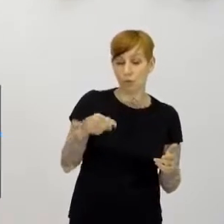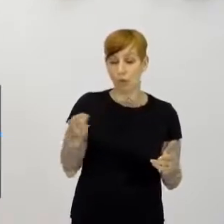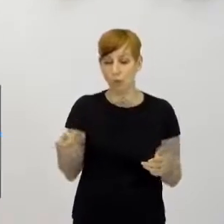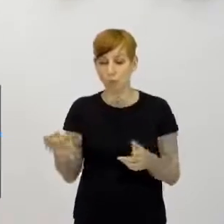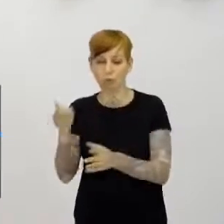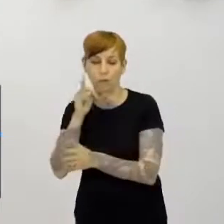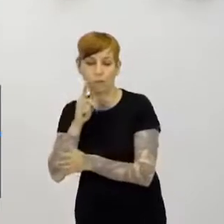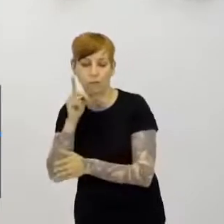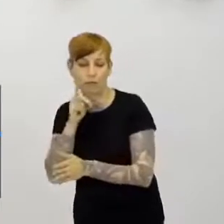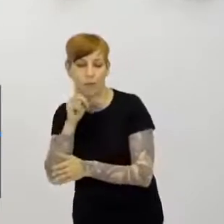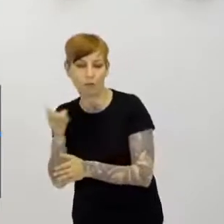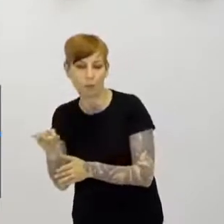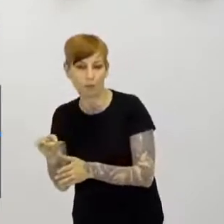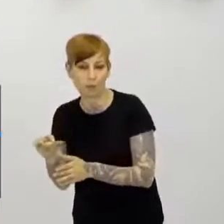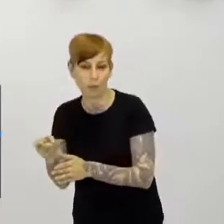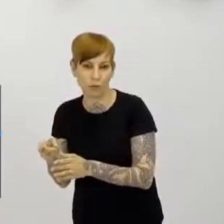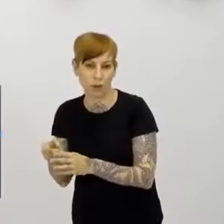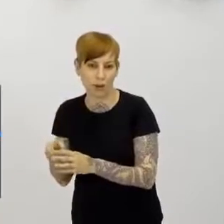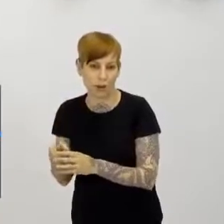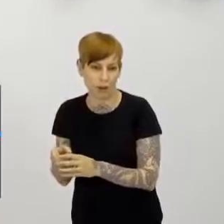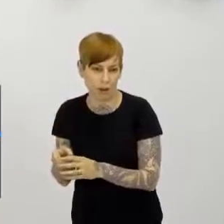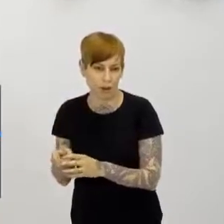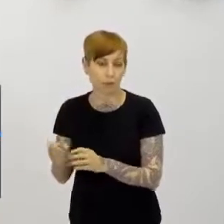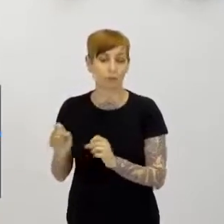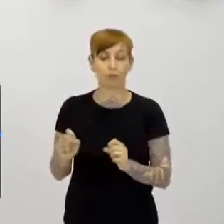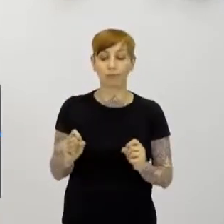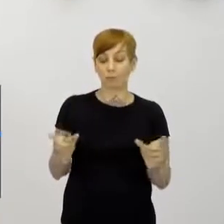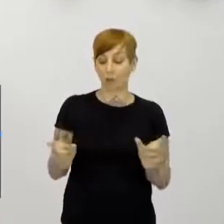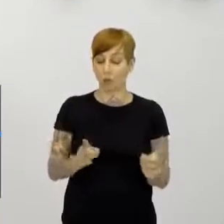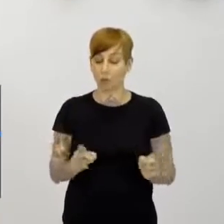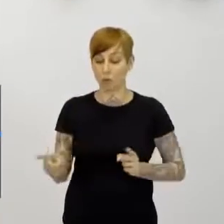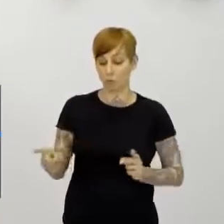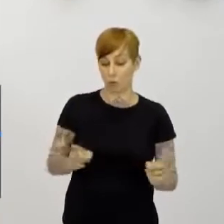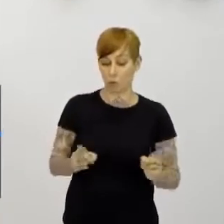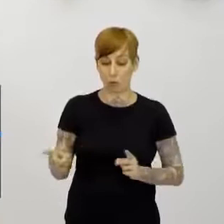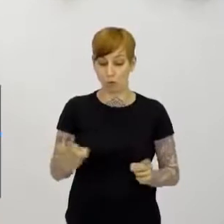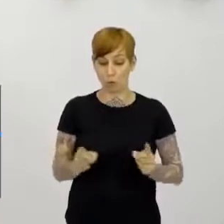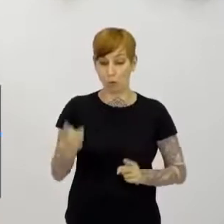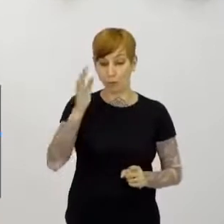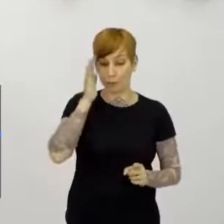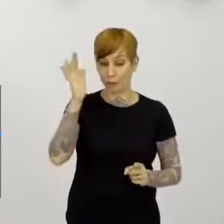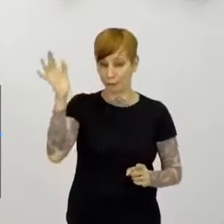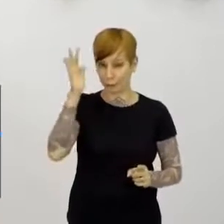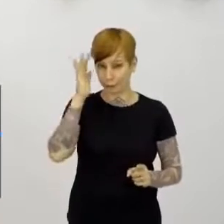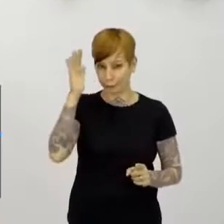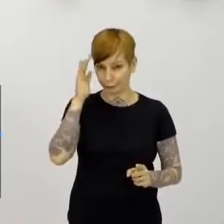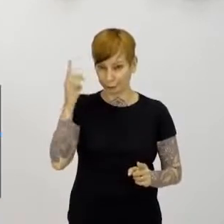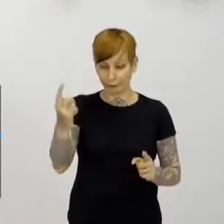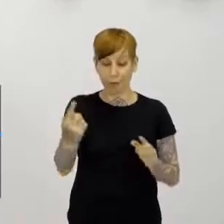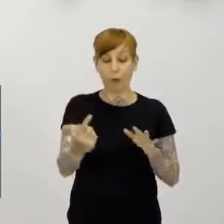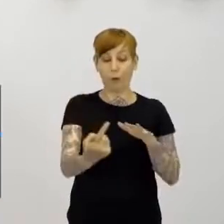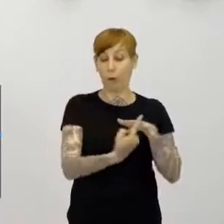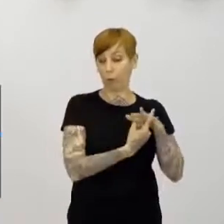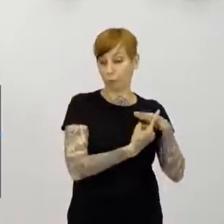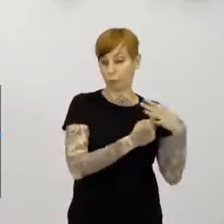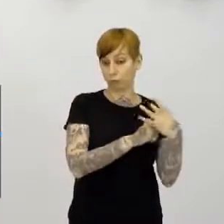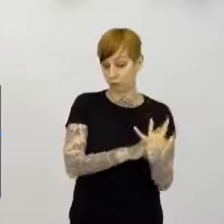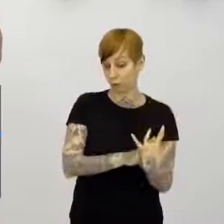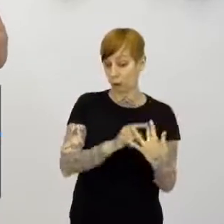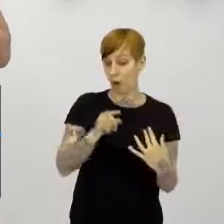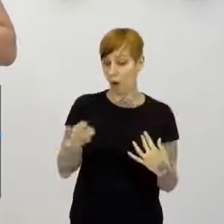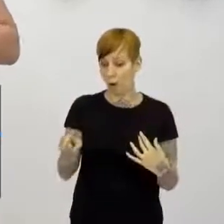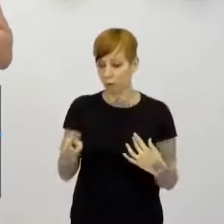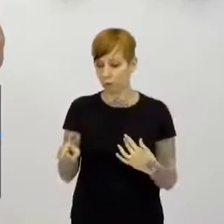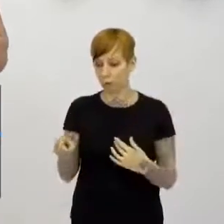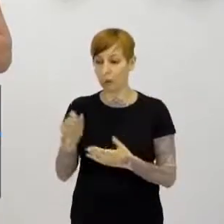lado, Estados Unidos com o pensamento capitalista. Mundo polarizado. Guerra Fria, certo? E aqui